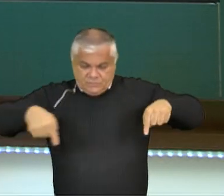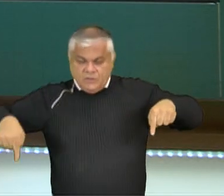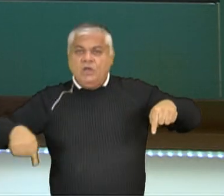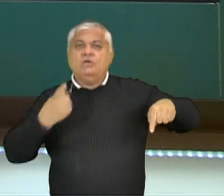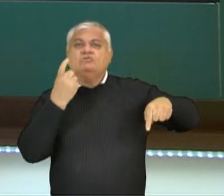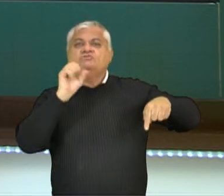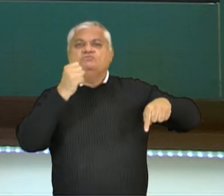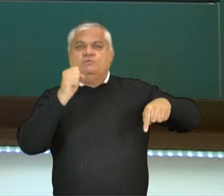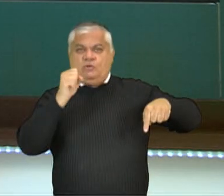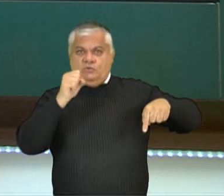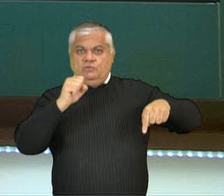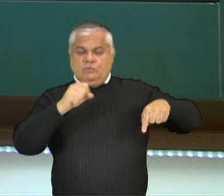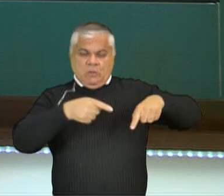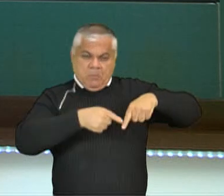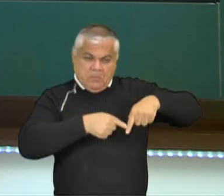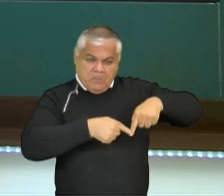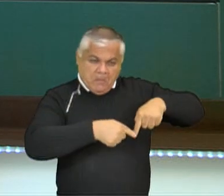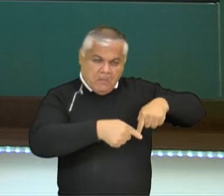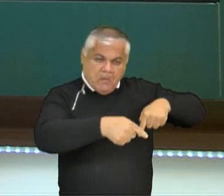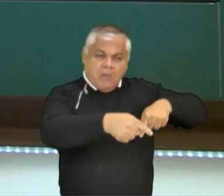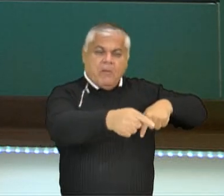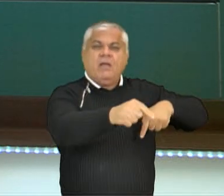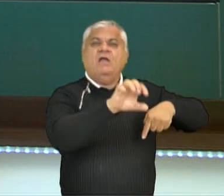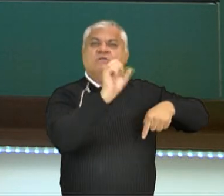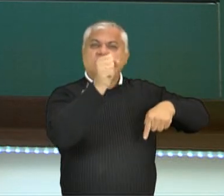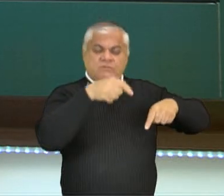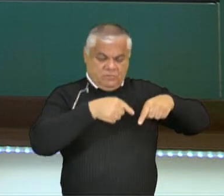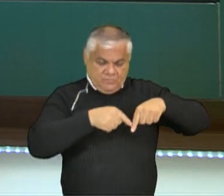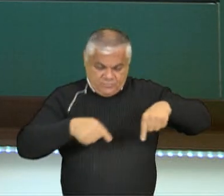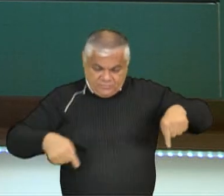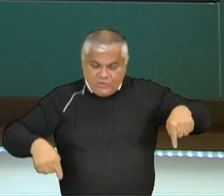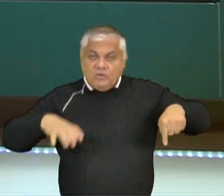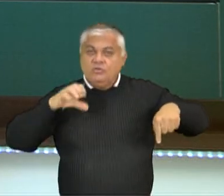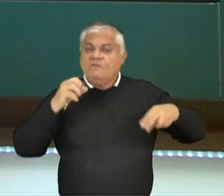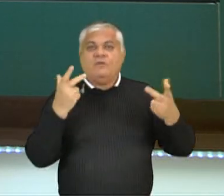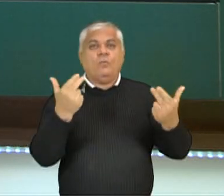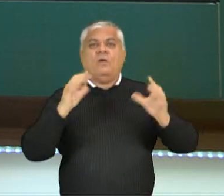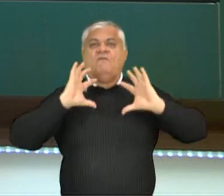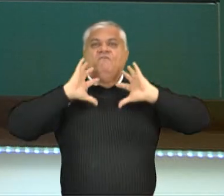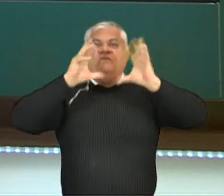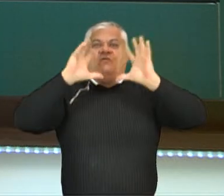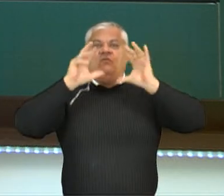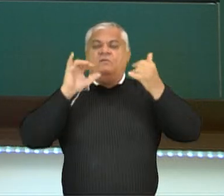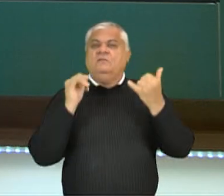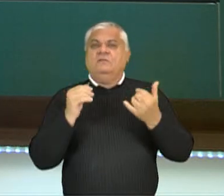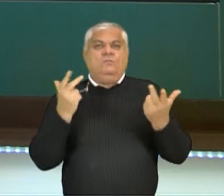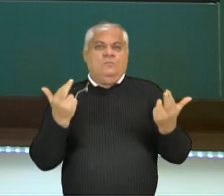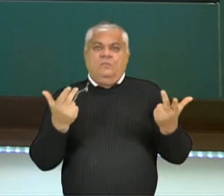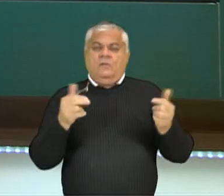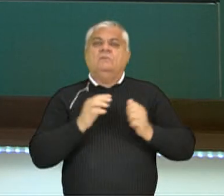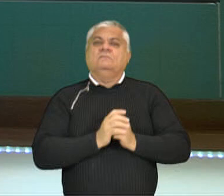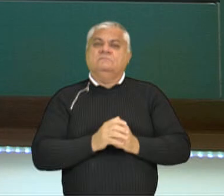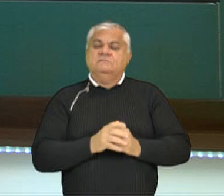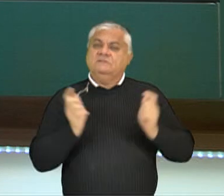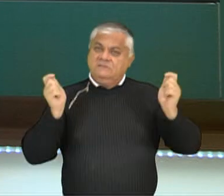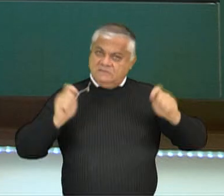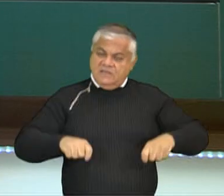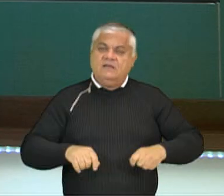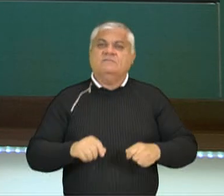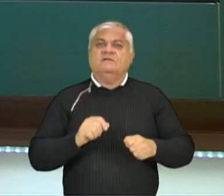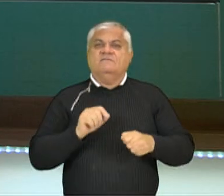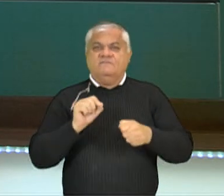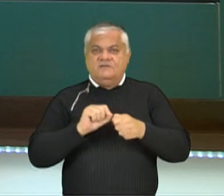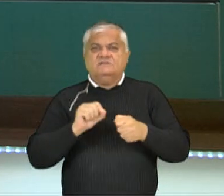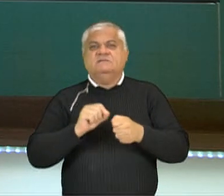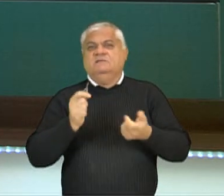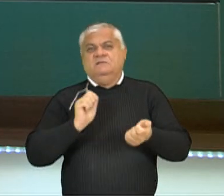de comprimento. Então, ela é do tamanho de uma quadra de vôleibol, por isso também é fácil adaptação para praticar muitas